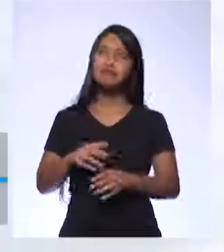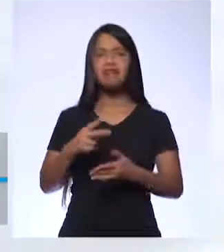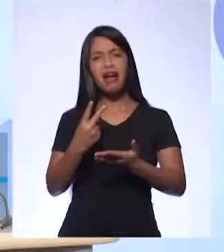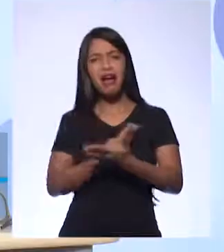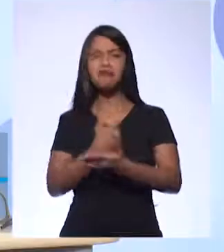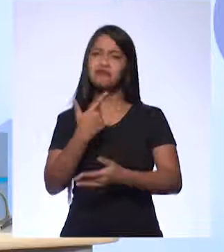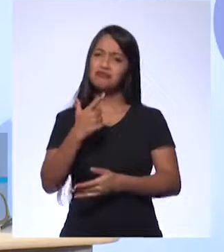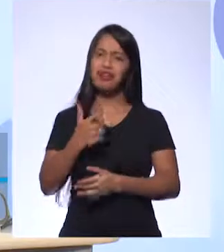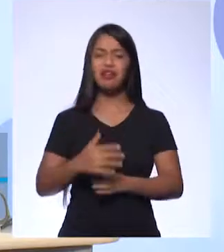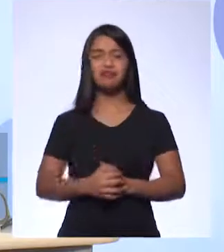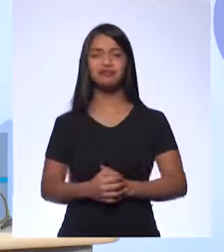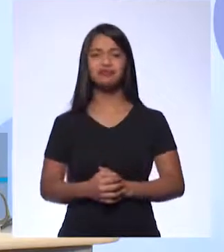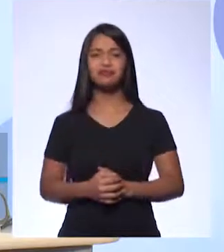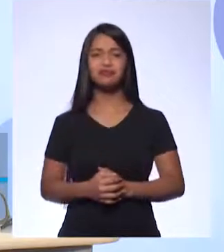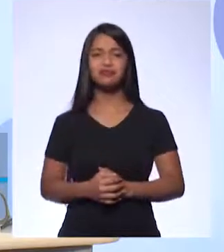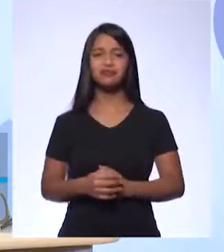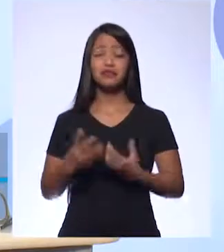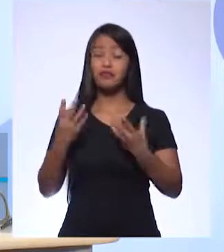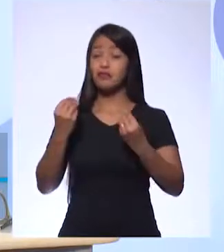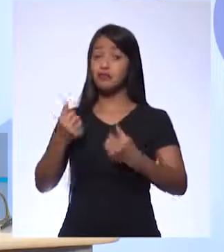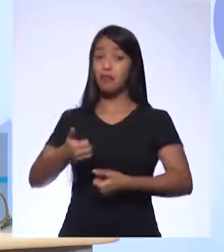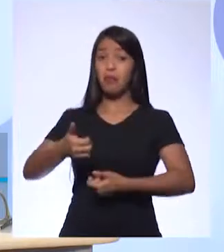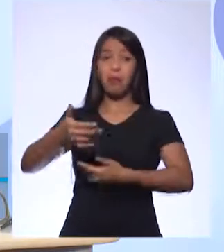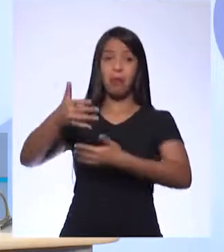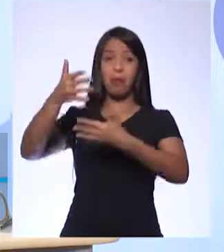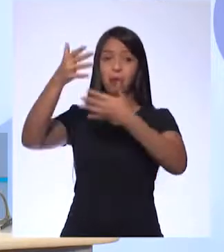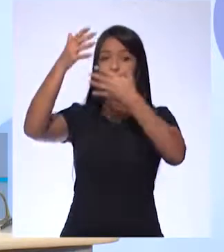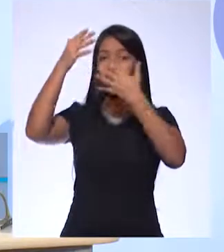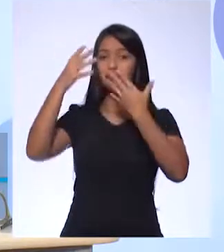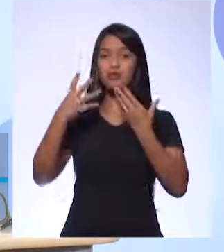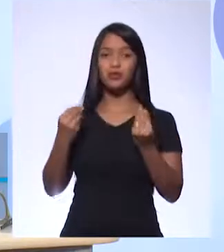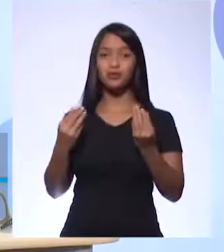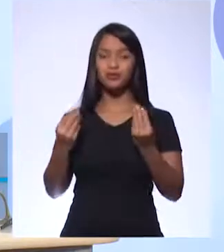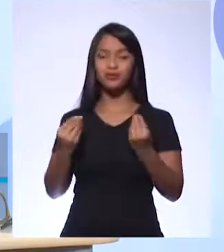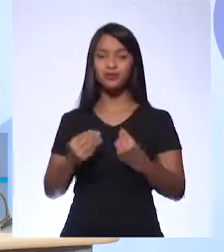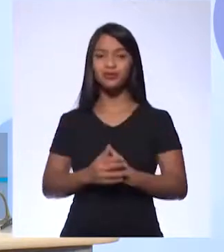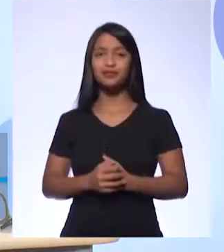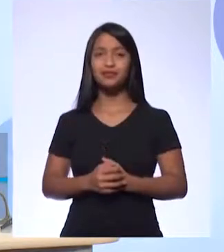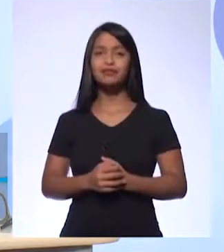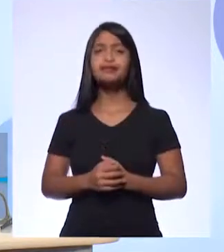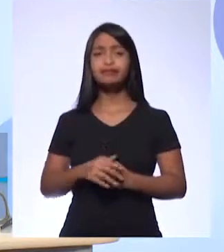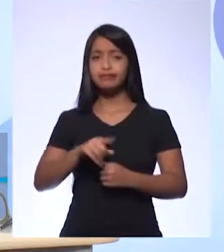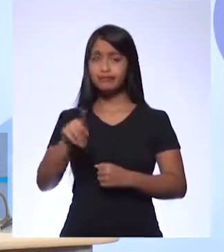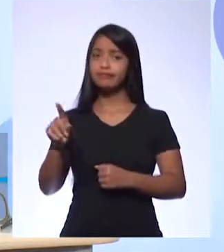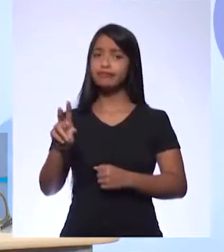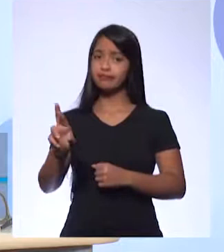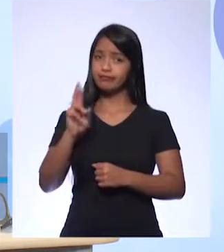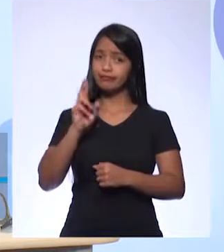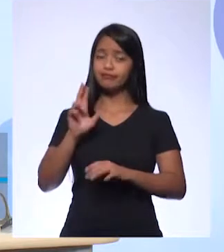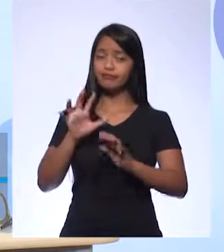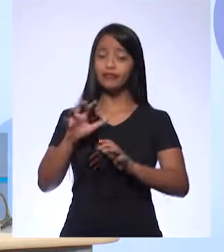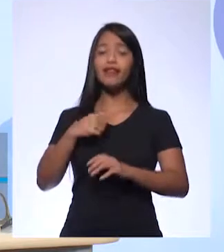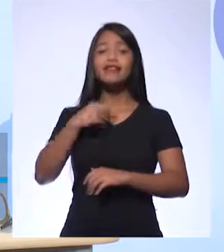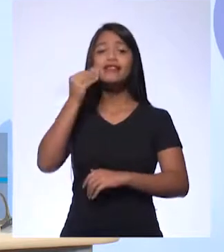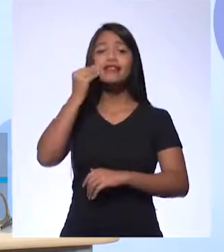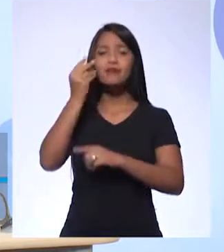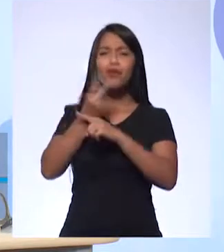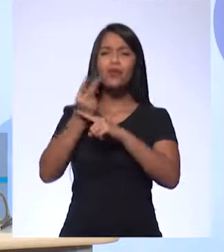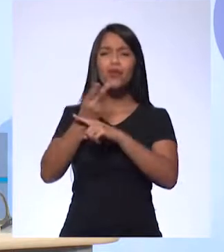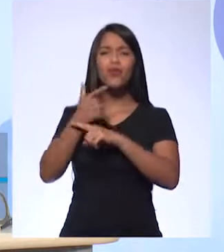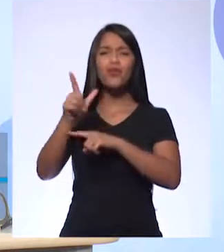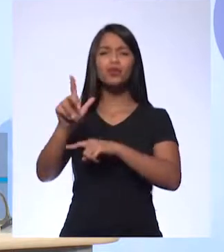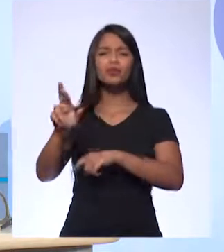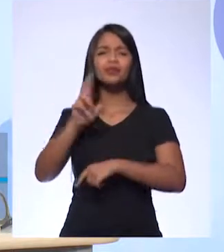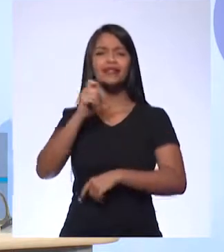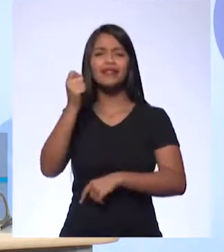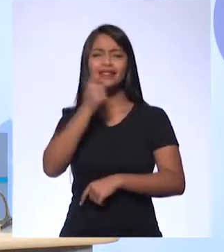Perdi aqui. Aqui são muitas respostas, aí mas escreveram isso. Eu vou tentar encontrar aqui. Foi engraçada